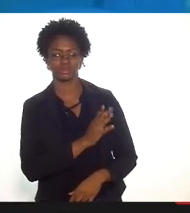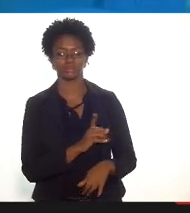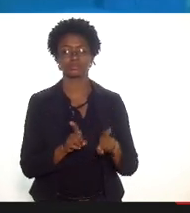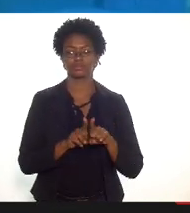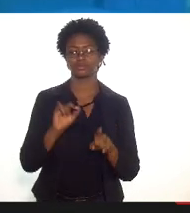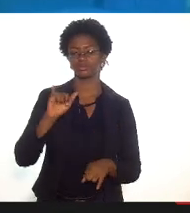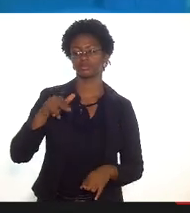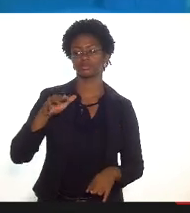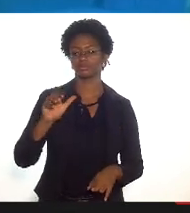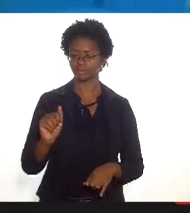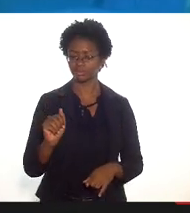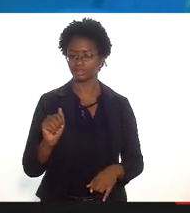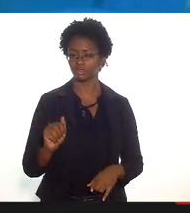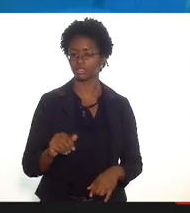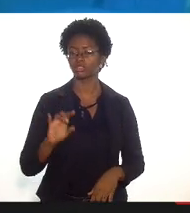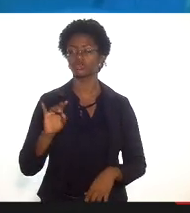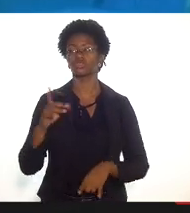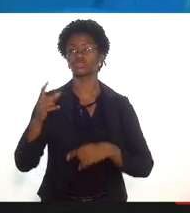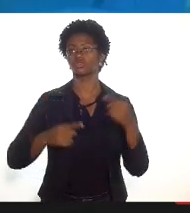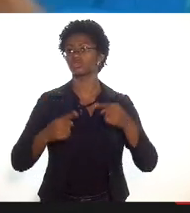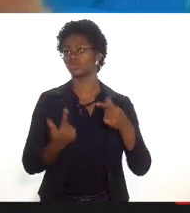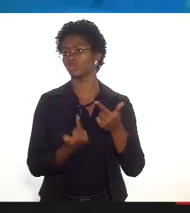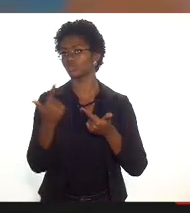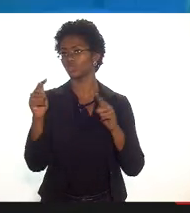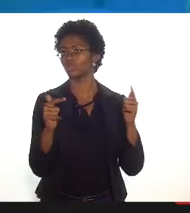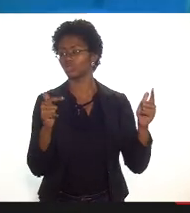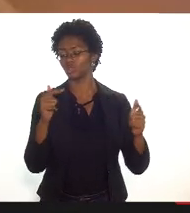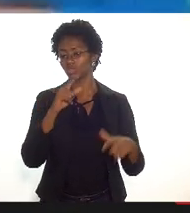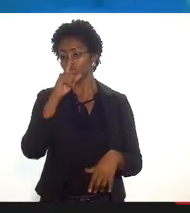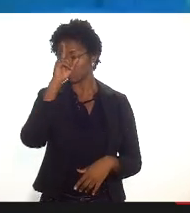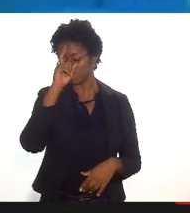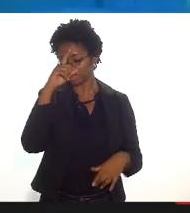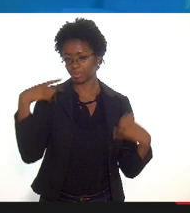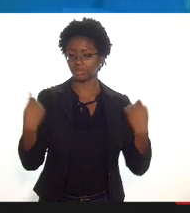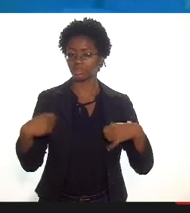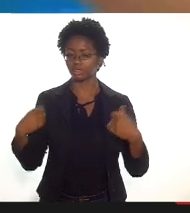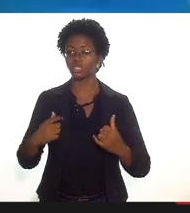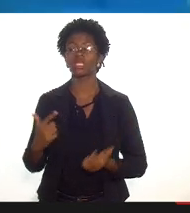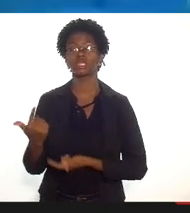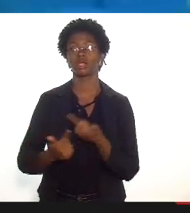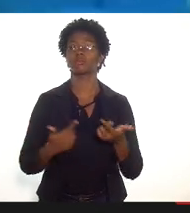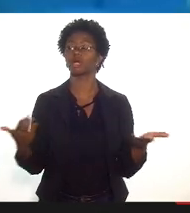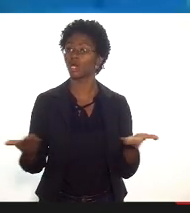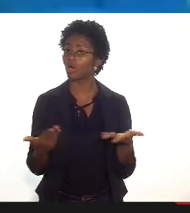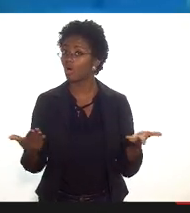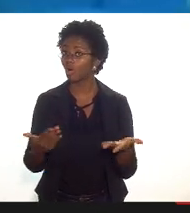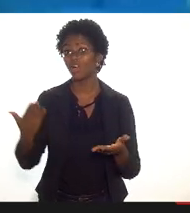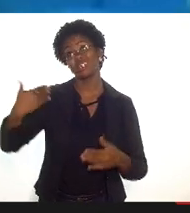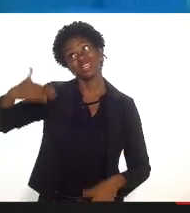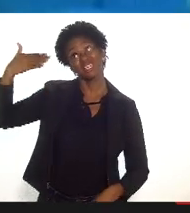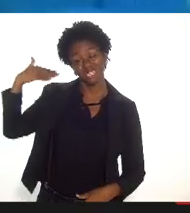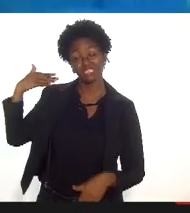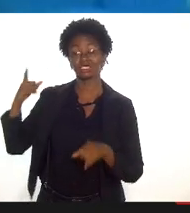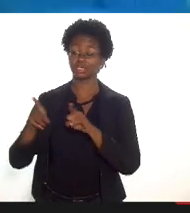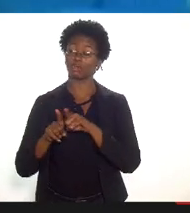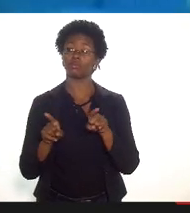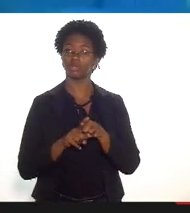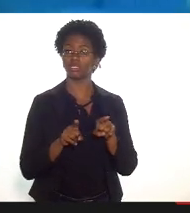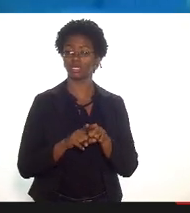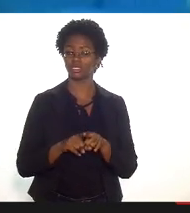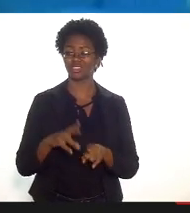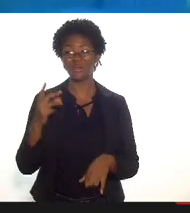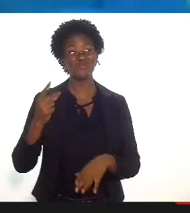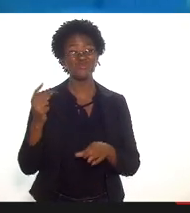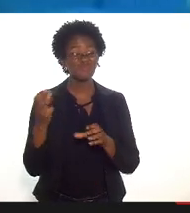problemas do INCA. Nós estamos discutindo apenas os outros hospitais que tinham que estar funcionando. Não é agora, não. Já antes tinham que estar funcionando. Eles não funcionam para o Rio de Janeiro há